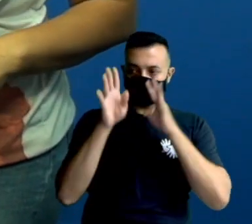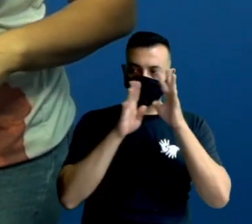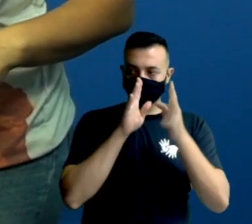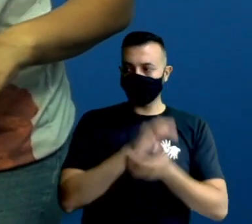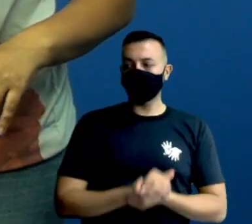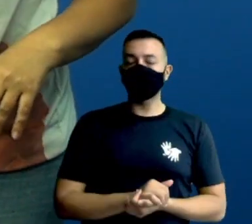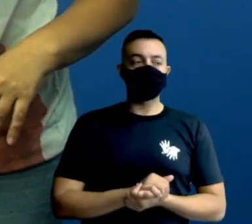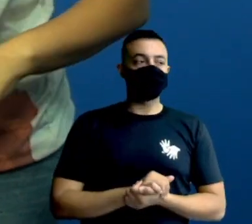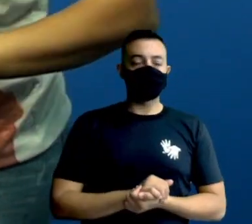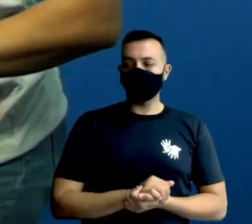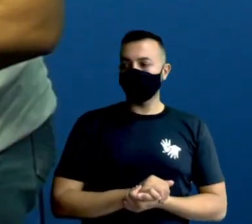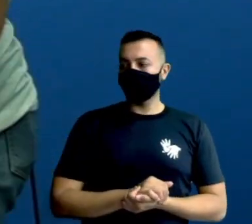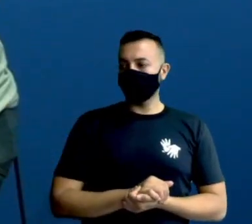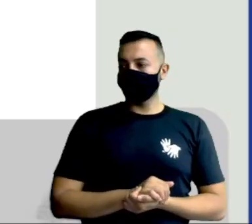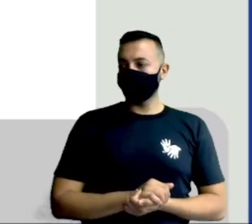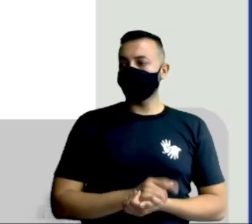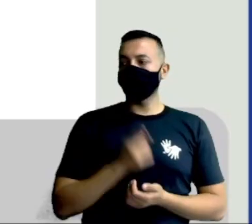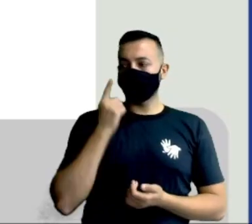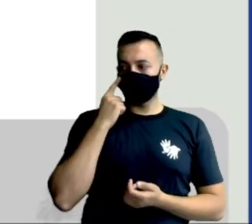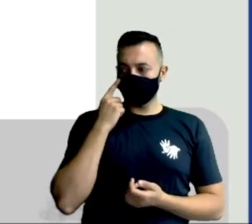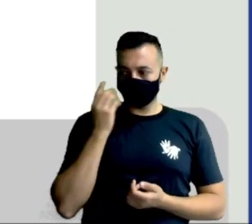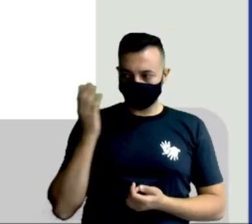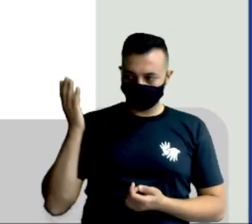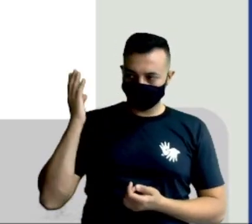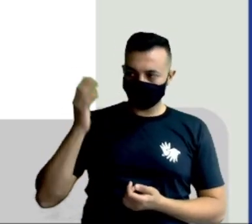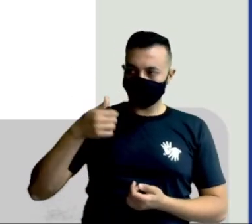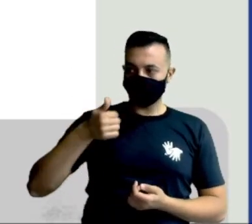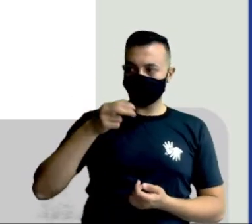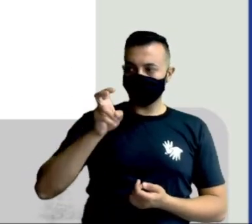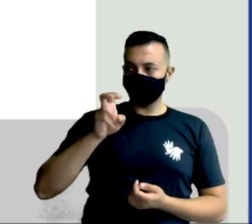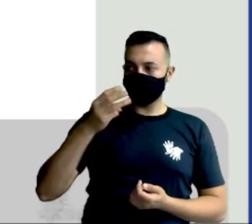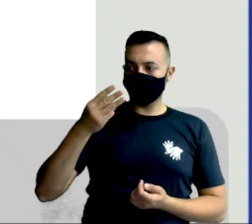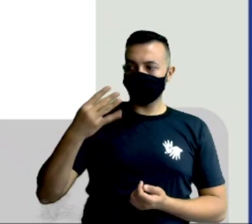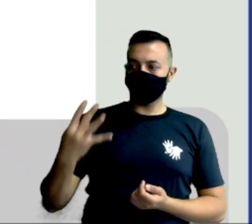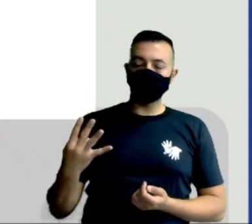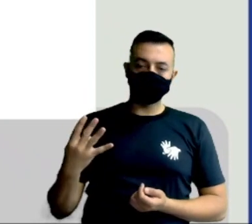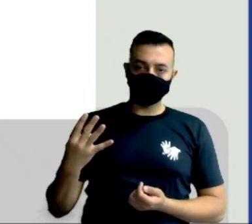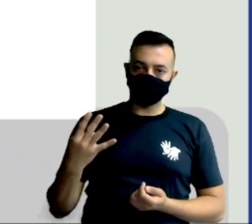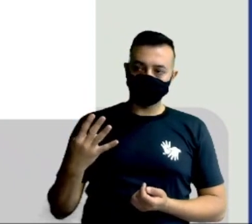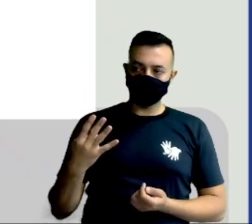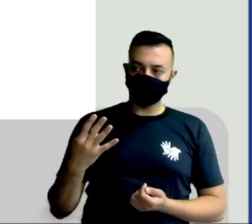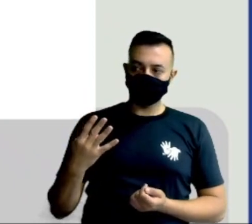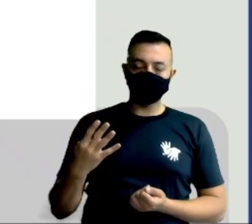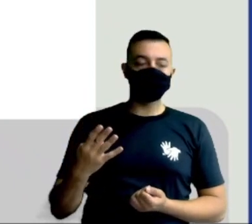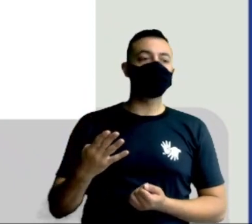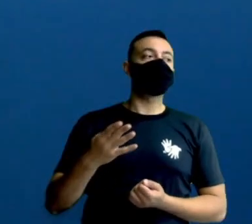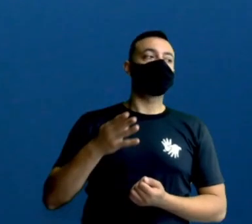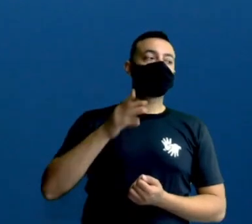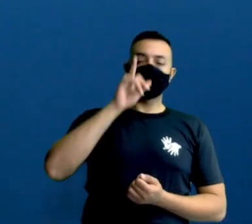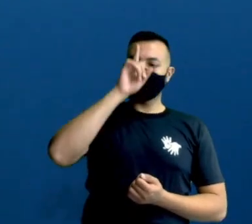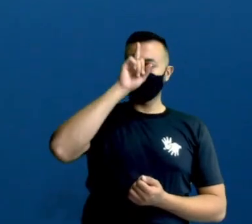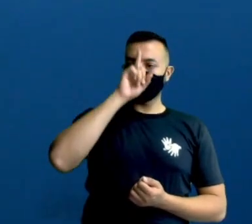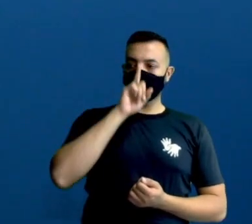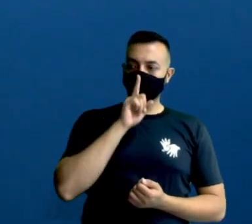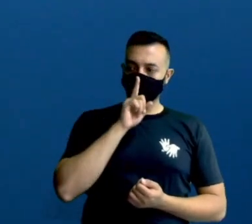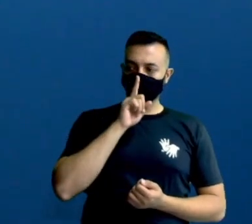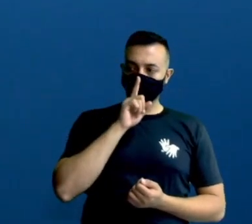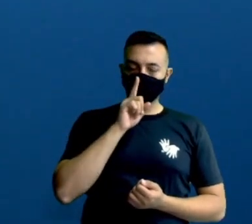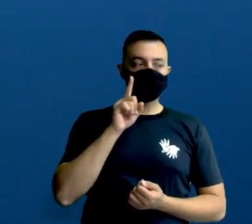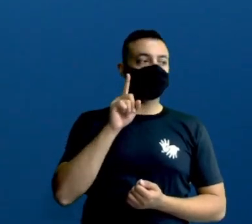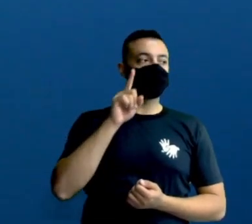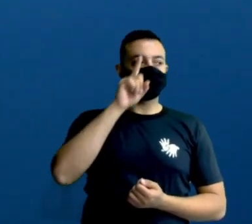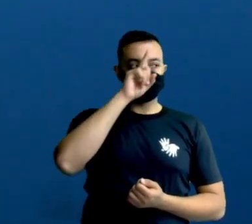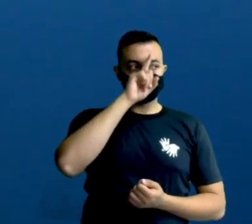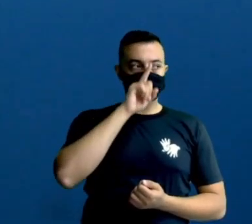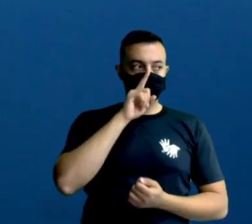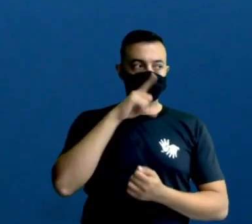invasões? Acompanha aqui comigo, olha só, em 1534, essa parte que está de amarelo aqui era a